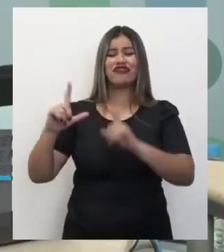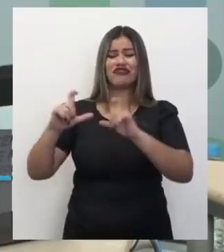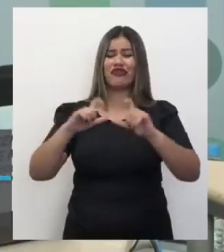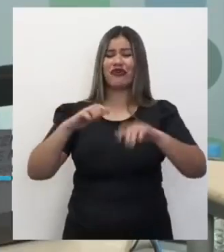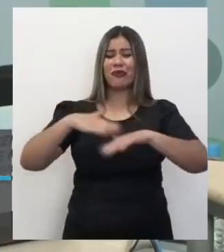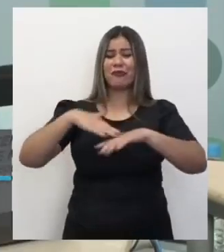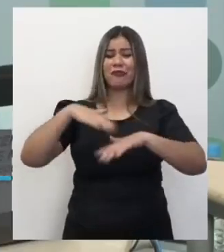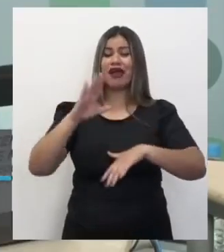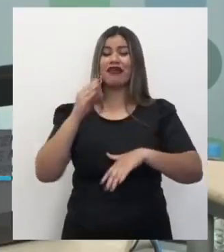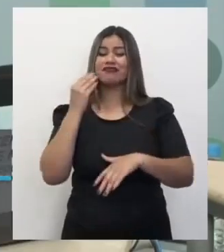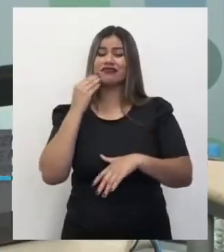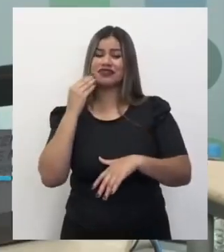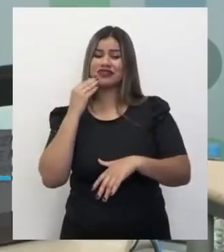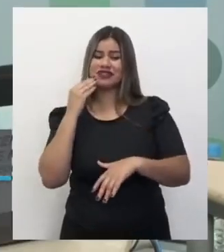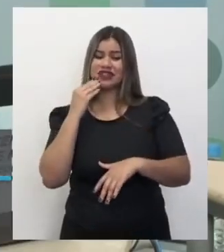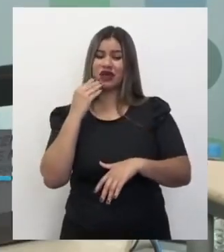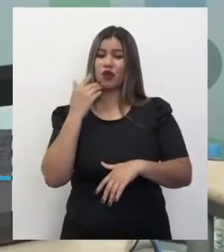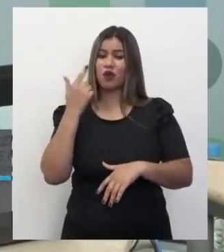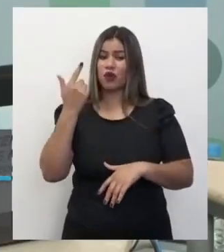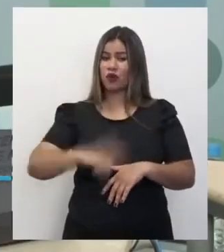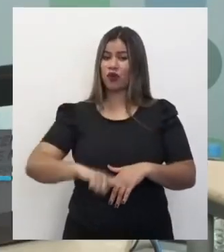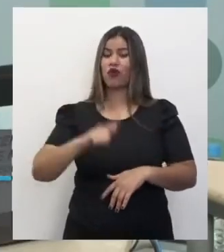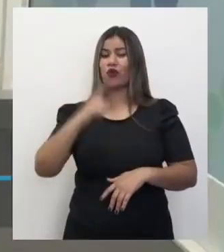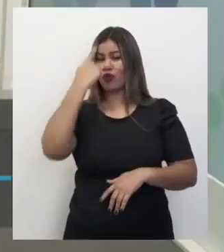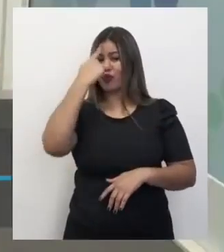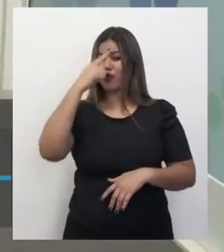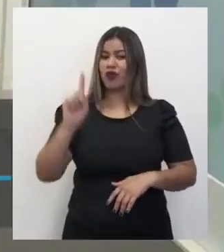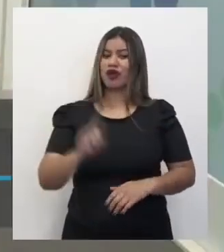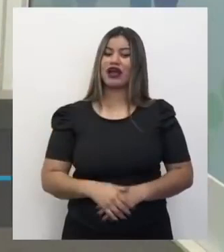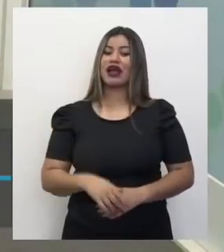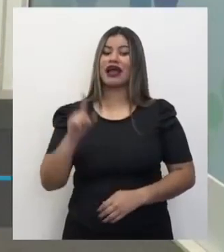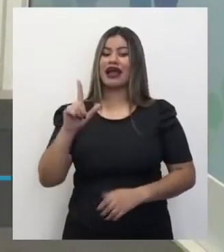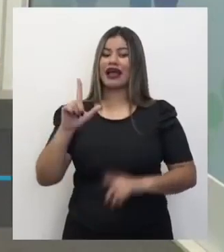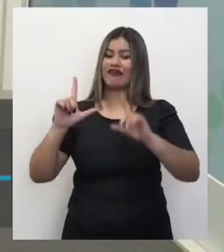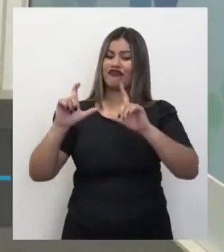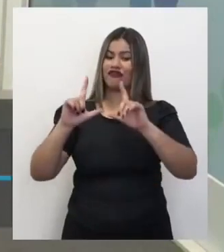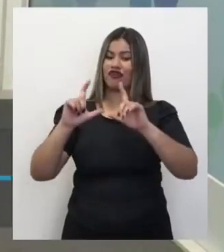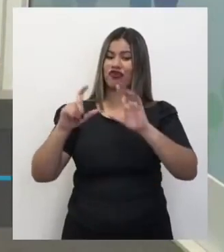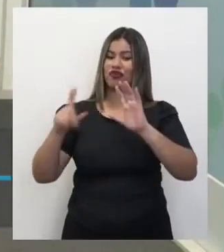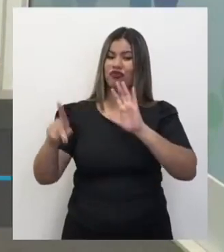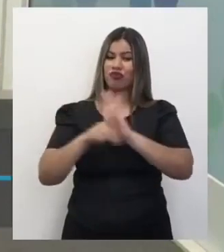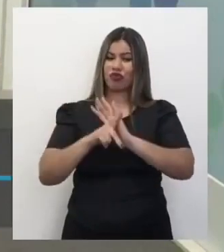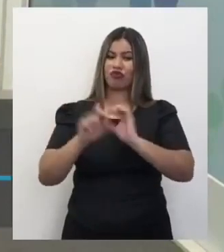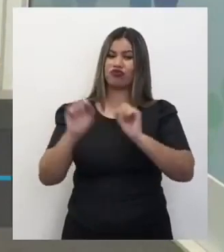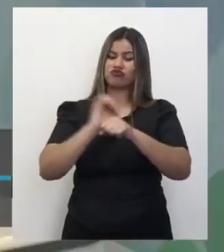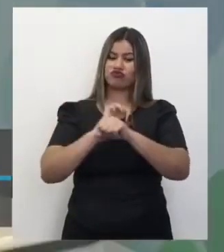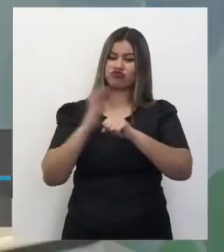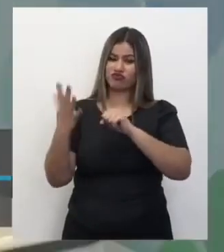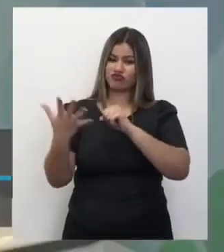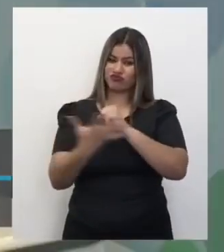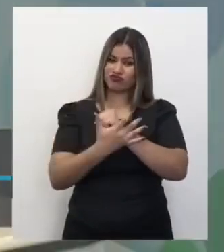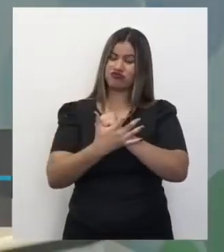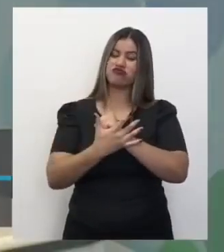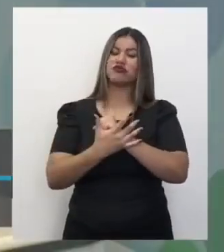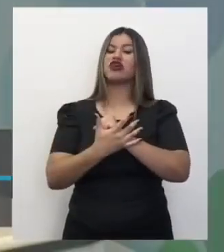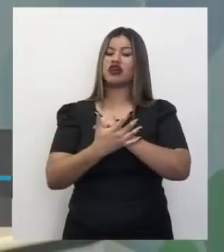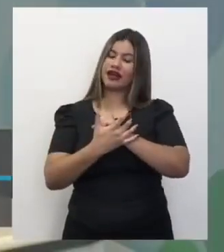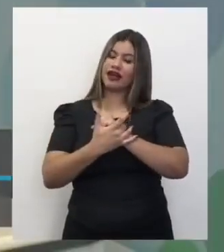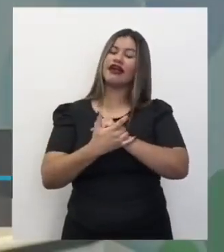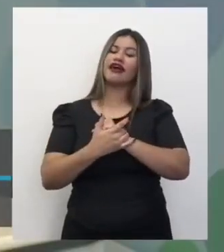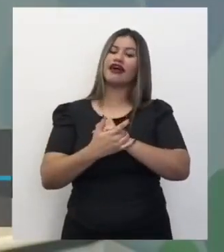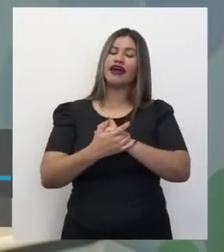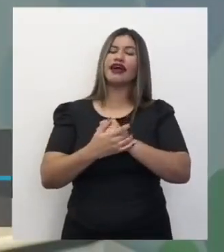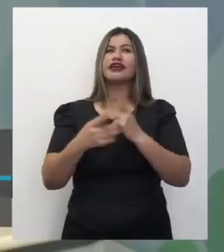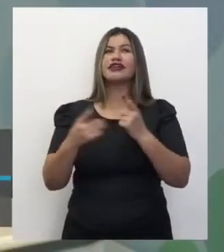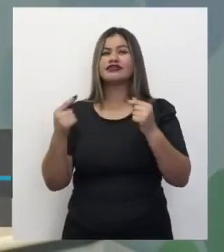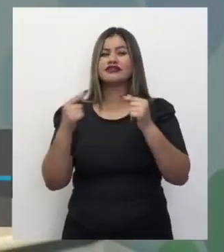Mas vamos lá nessa, pelo menos, mais nessa última. Olha, essa foto foi tirada na pandemia também. E ela foi